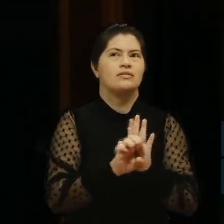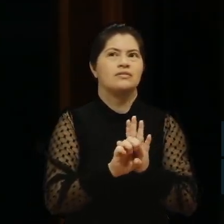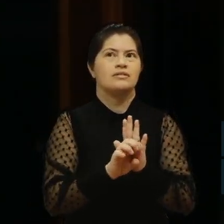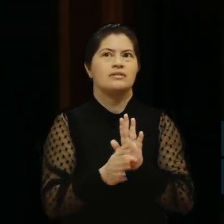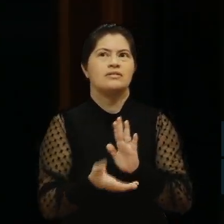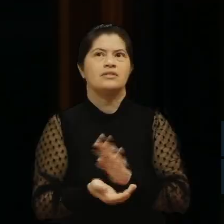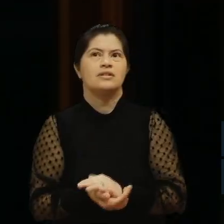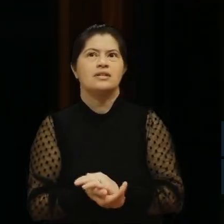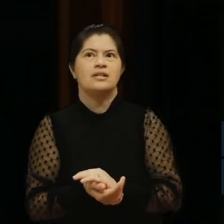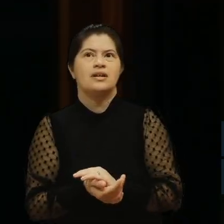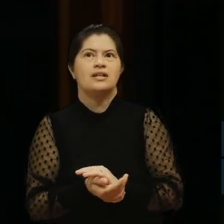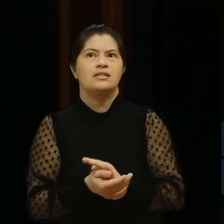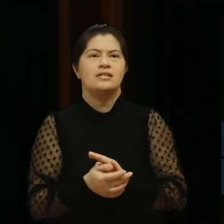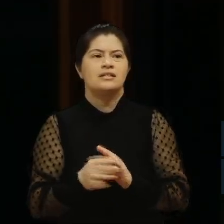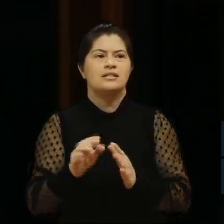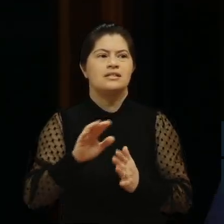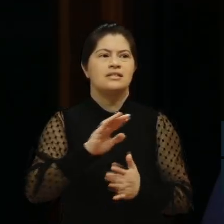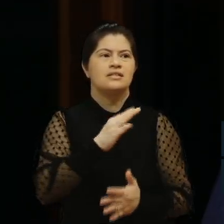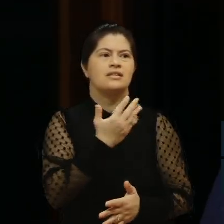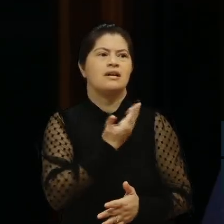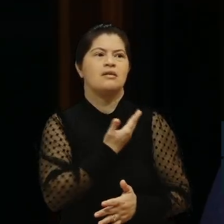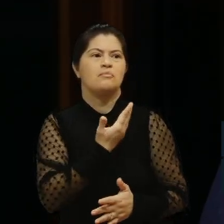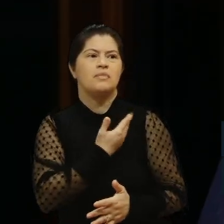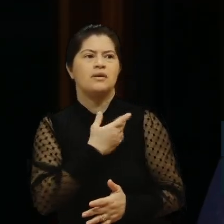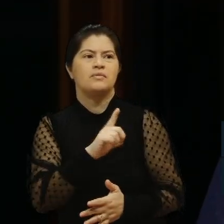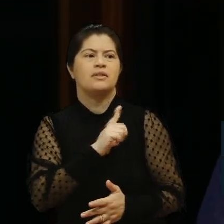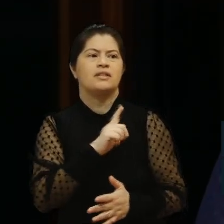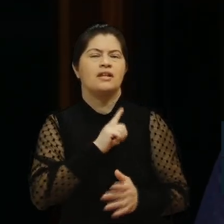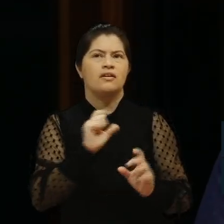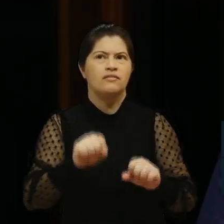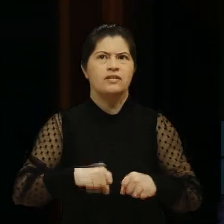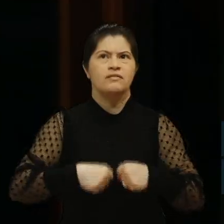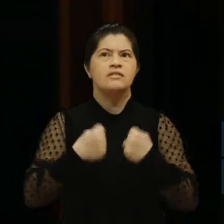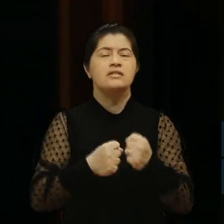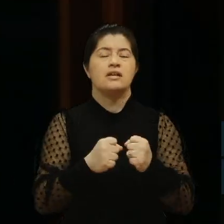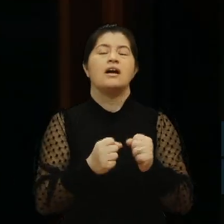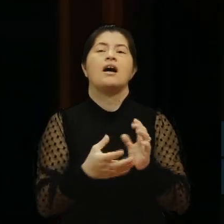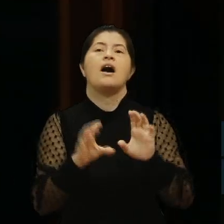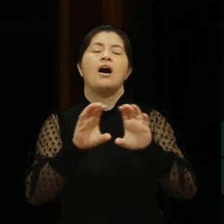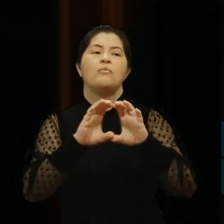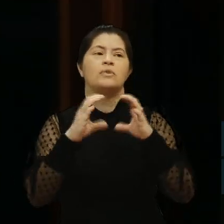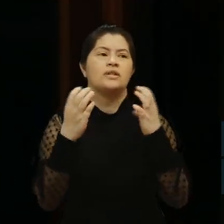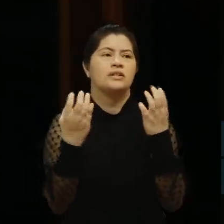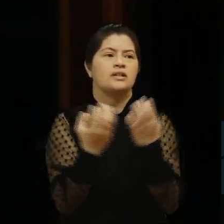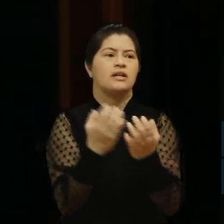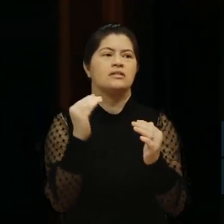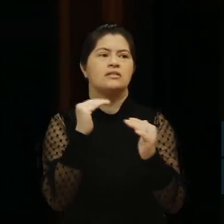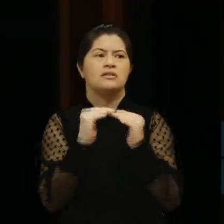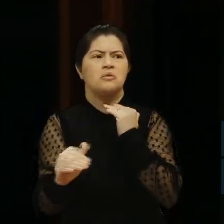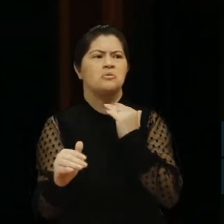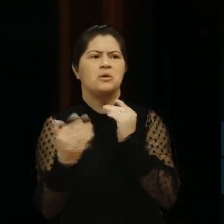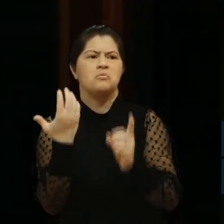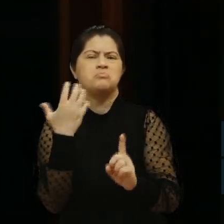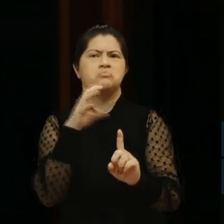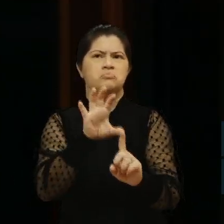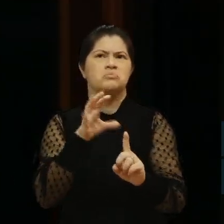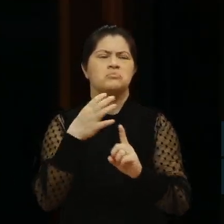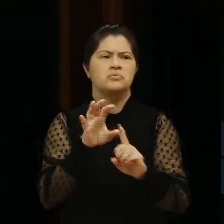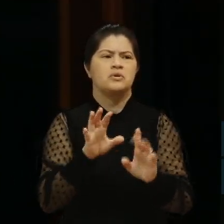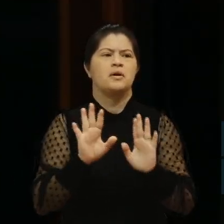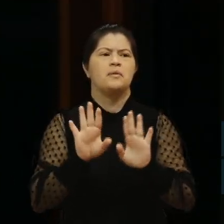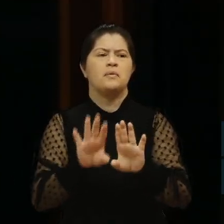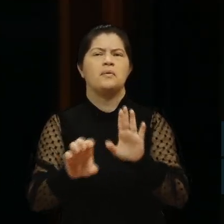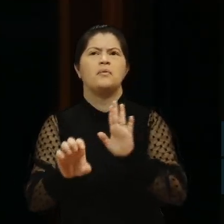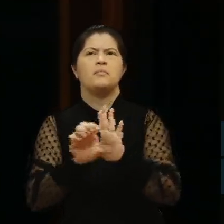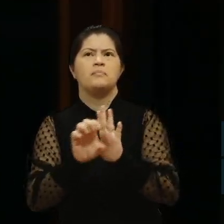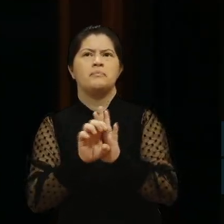evangélicos, sempre vou defender, sou contra qualquer tipo de ataque à comunidade evangélica, e vocês sabem disso, e se vier para essa casa eu voto. Então